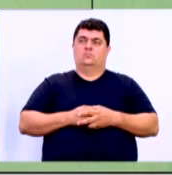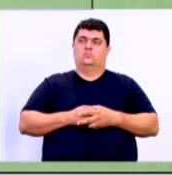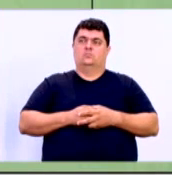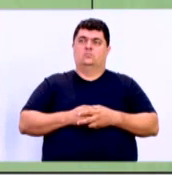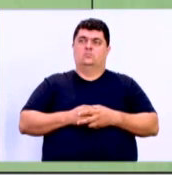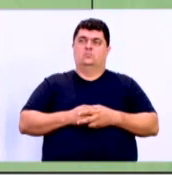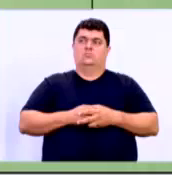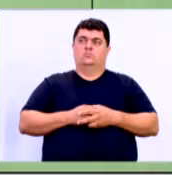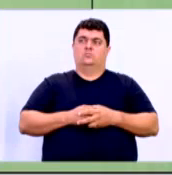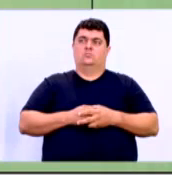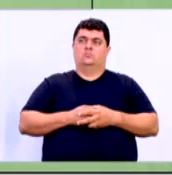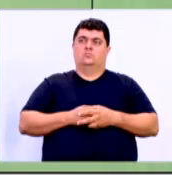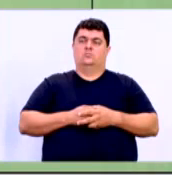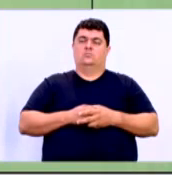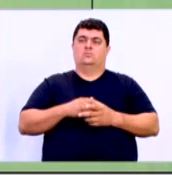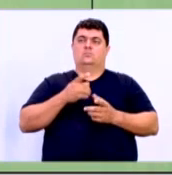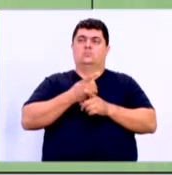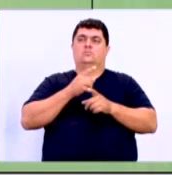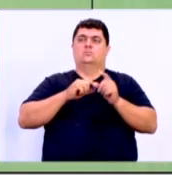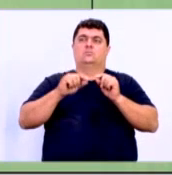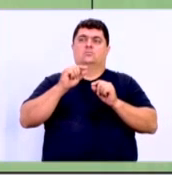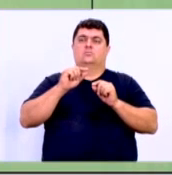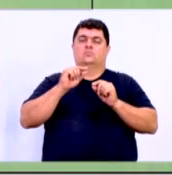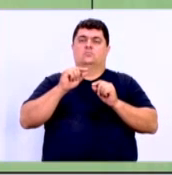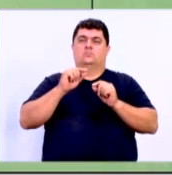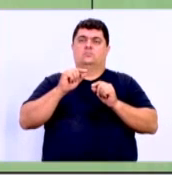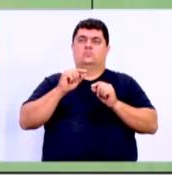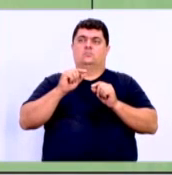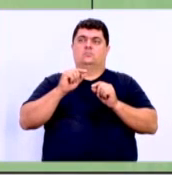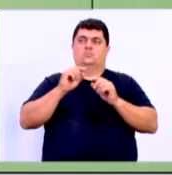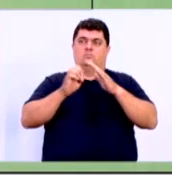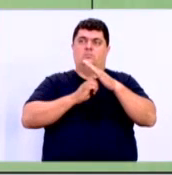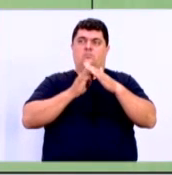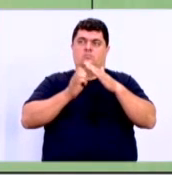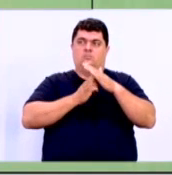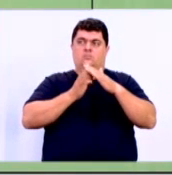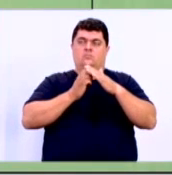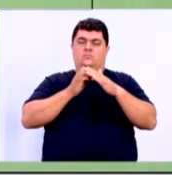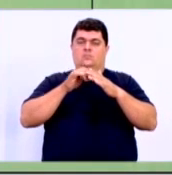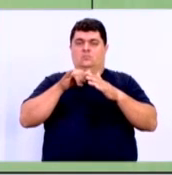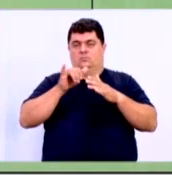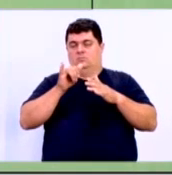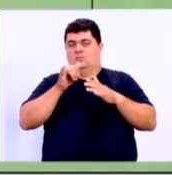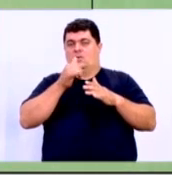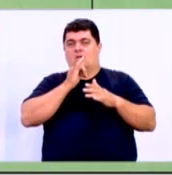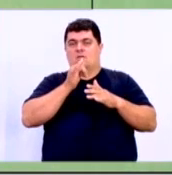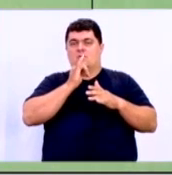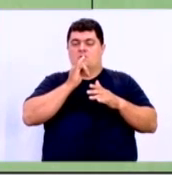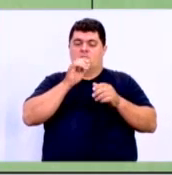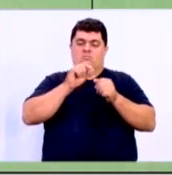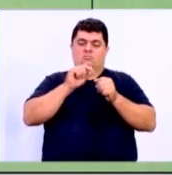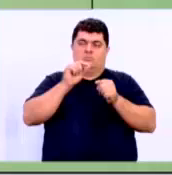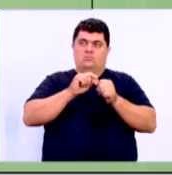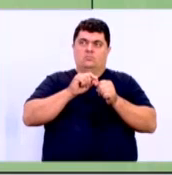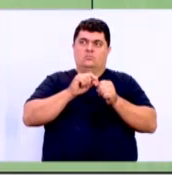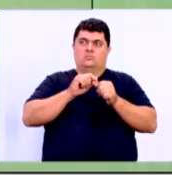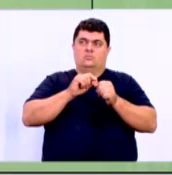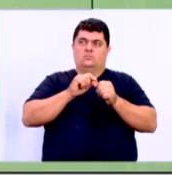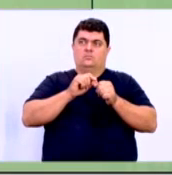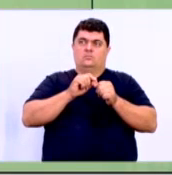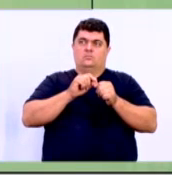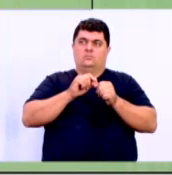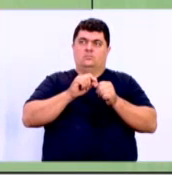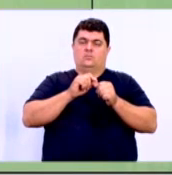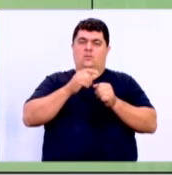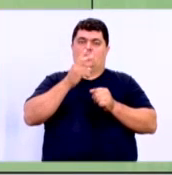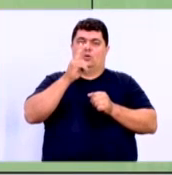Então vamos lá. O que ele identificou? Que essa empresa, a empresa Y, teve uma produção